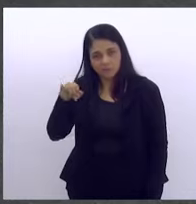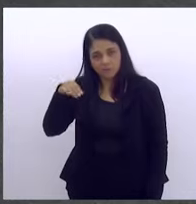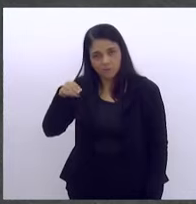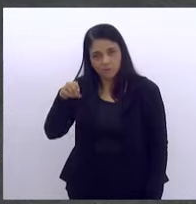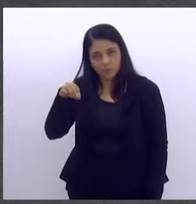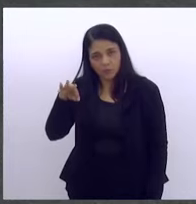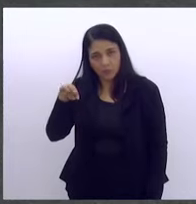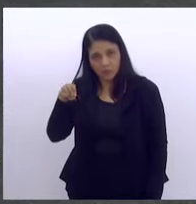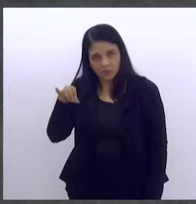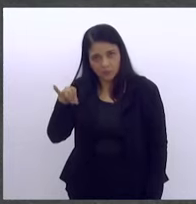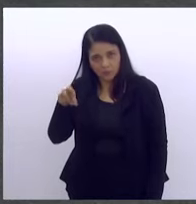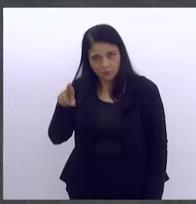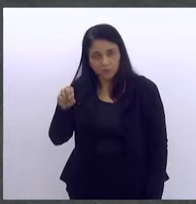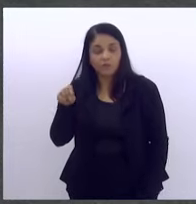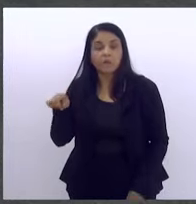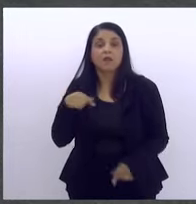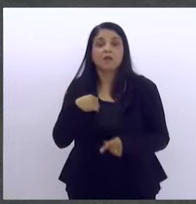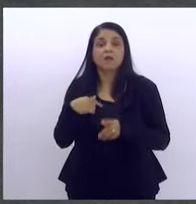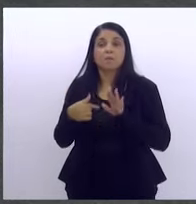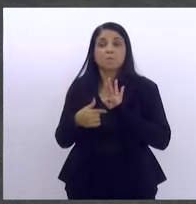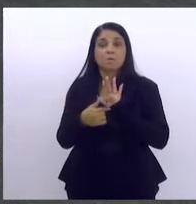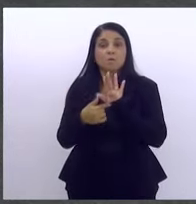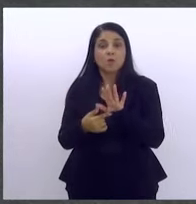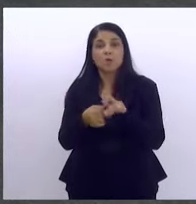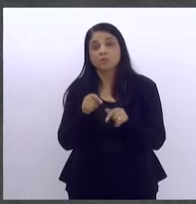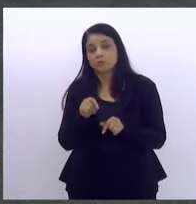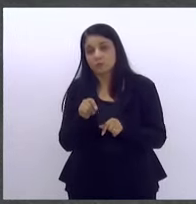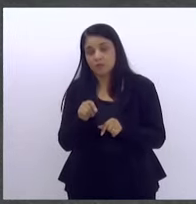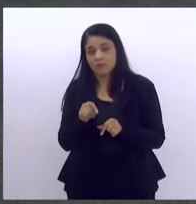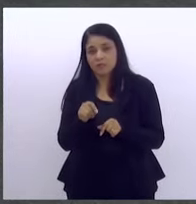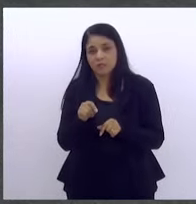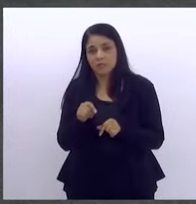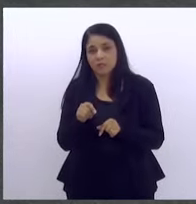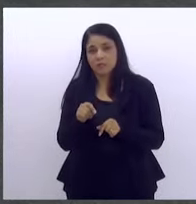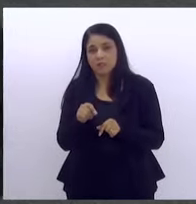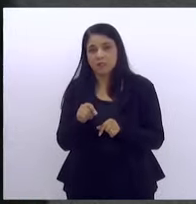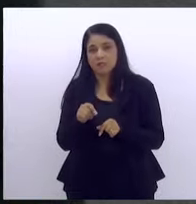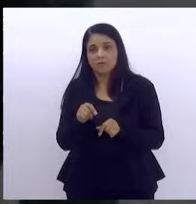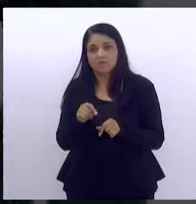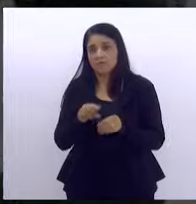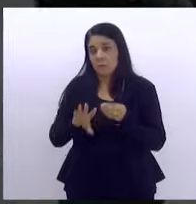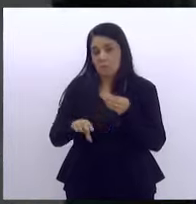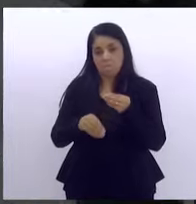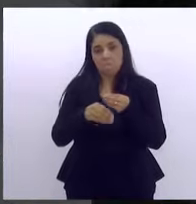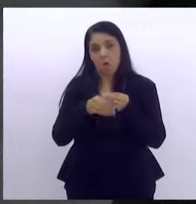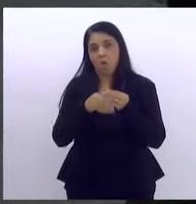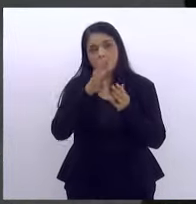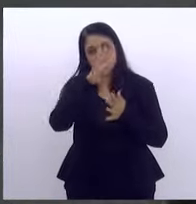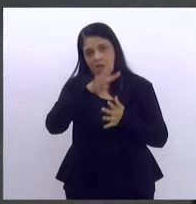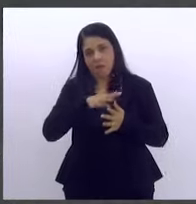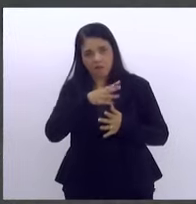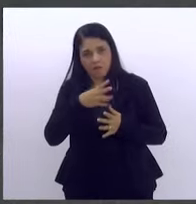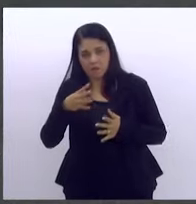ela, inclusive, traz isso aqui para a gente. Não é algo também que vai ser parte da grade curricular, porque não está